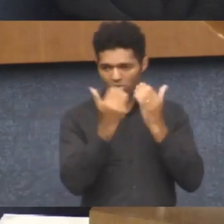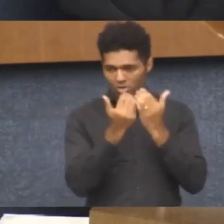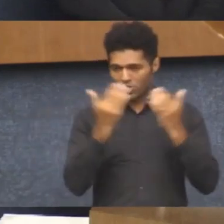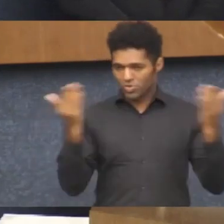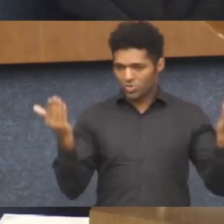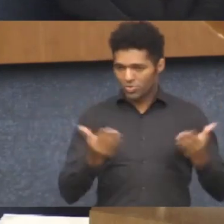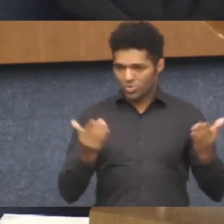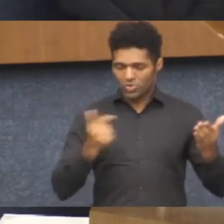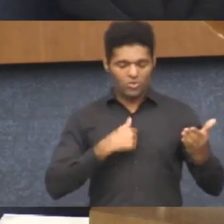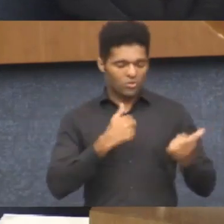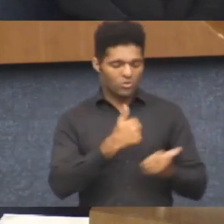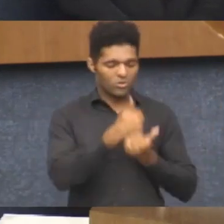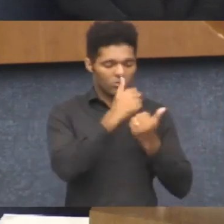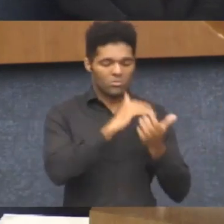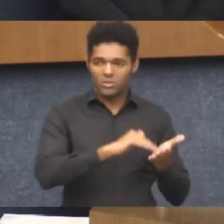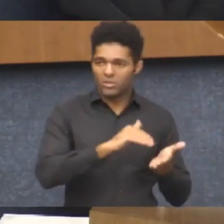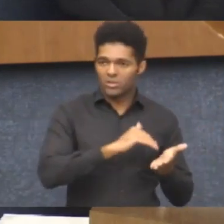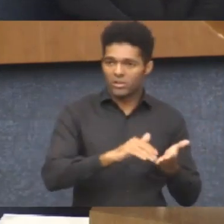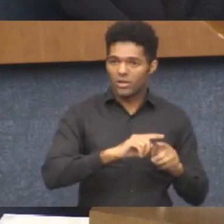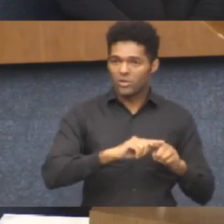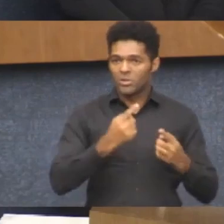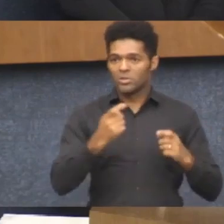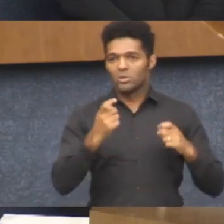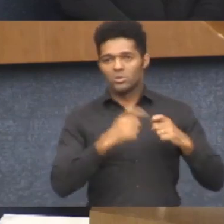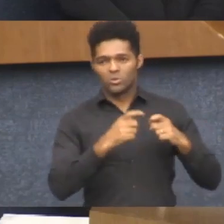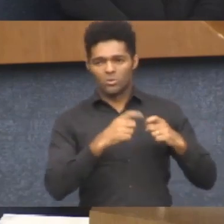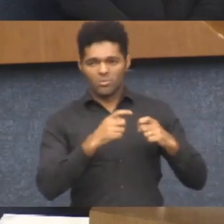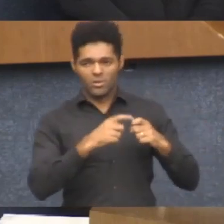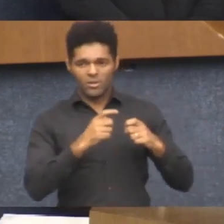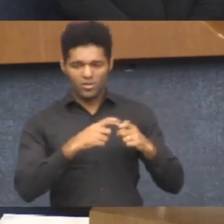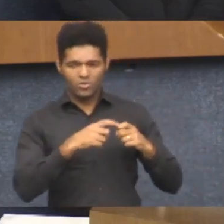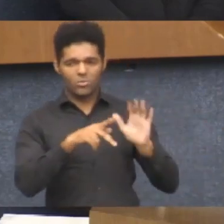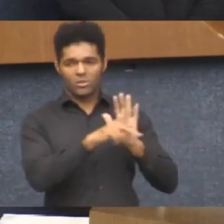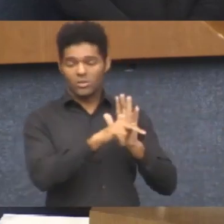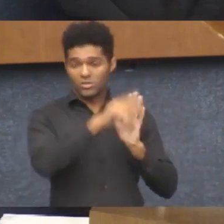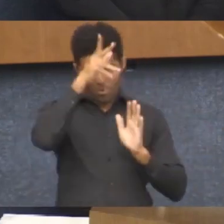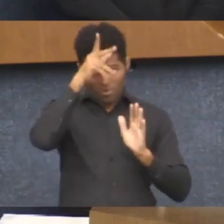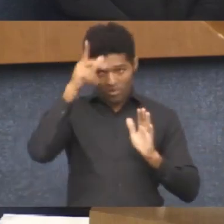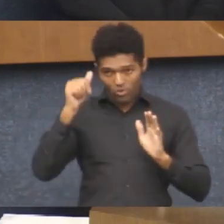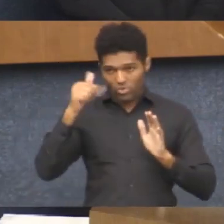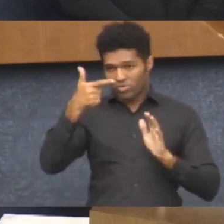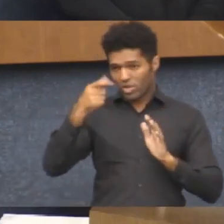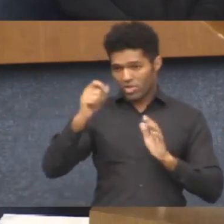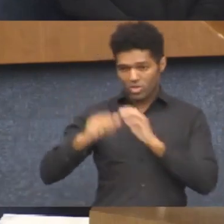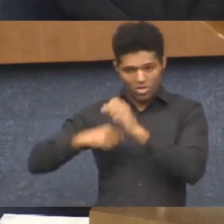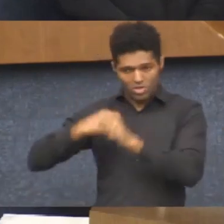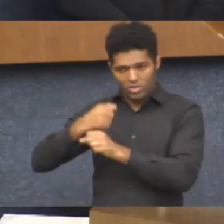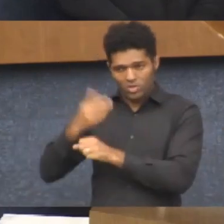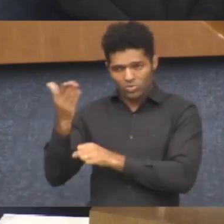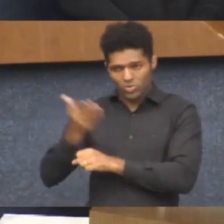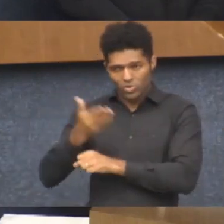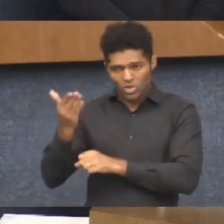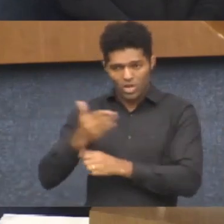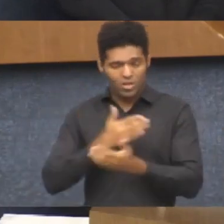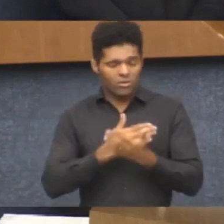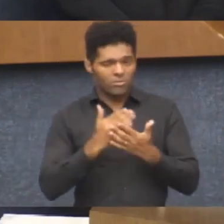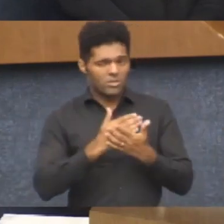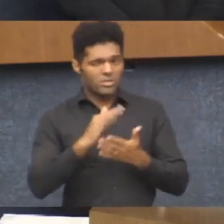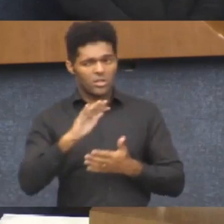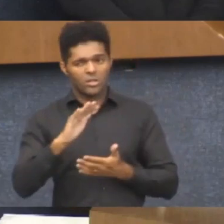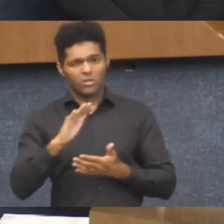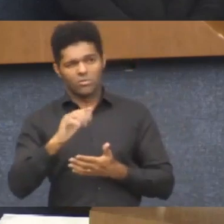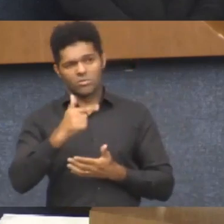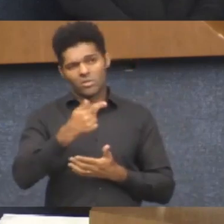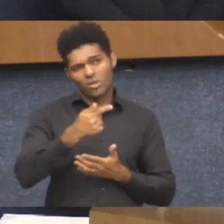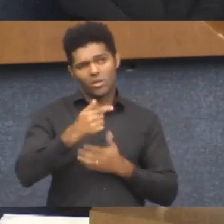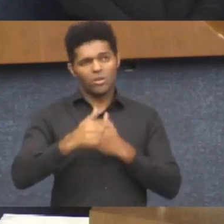esse lugar de subsecretário, mas sou médico de carreira da prefeitura há 20 anos e atuei nos primeiros 7 ou 8